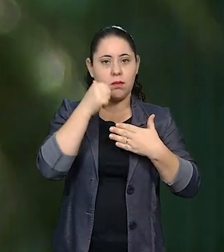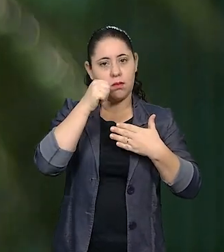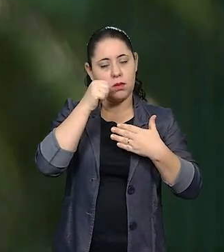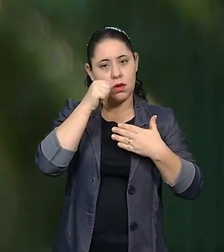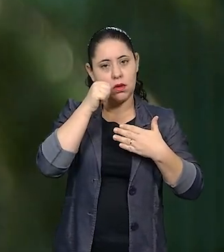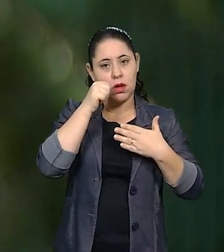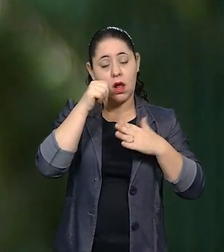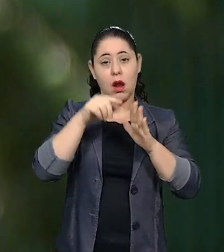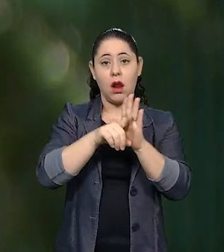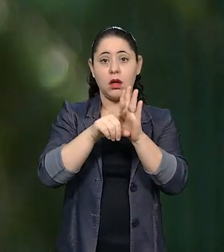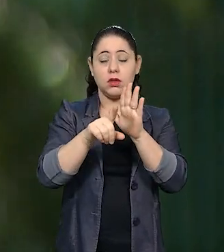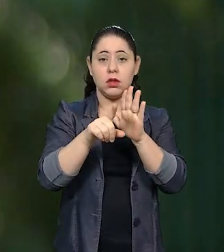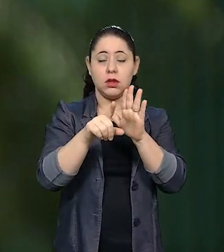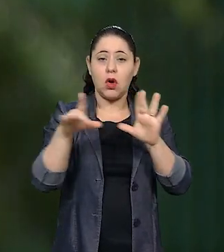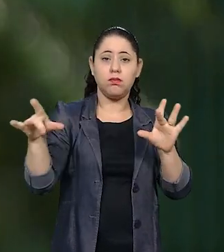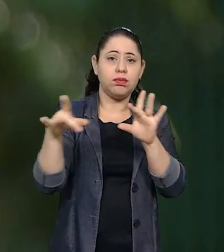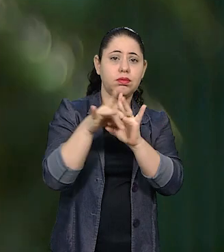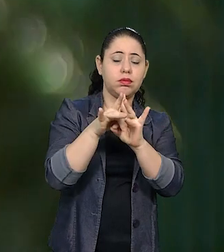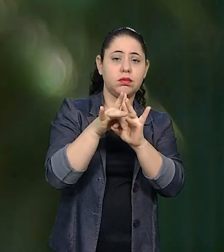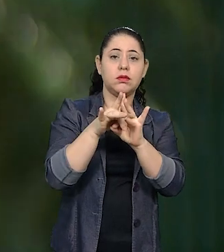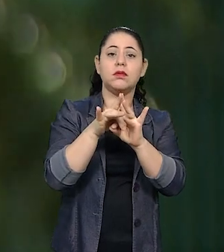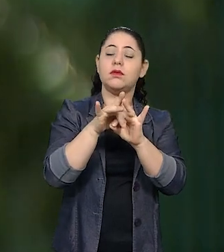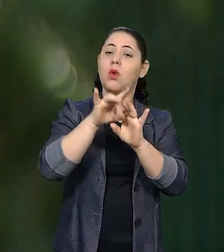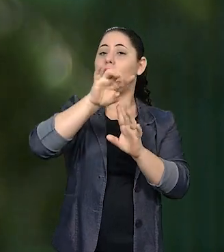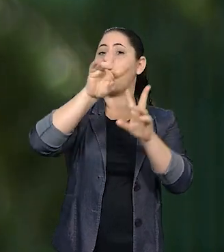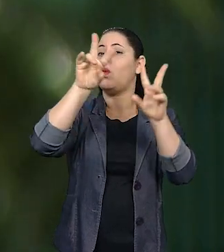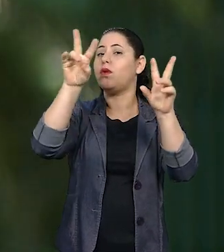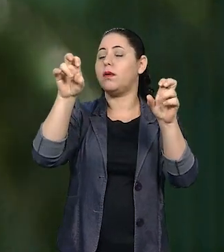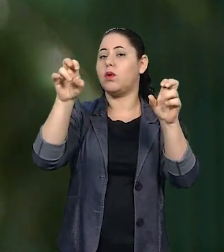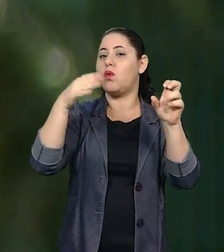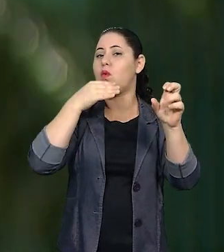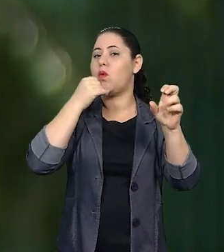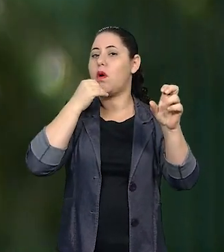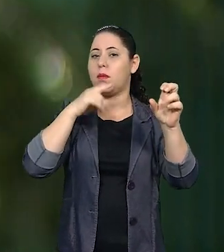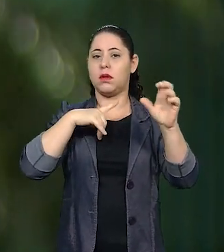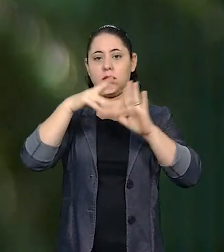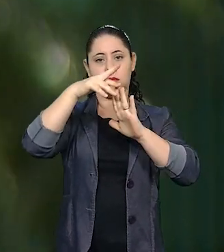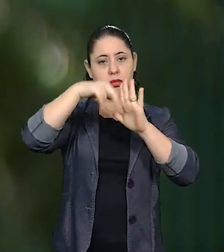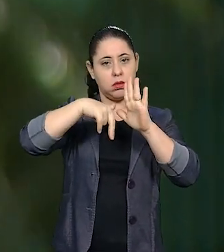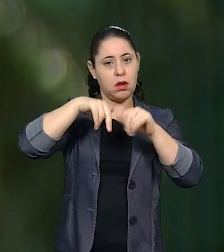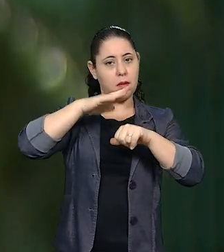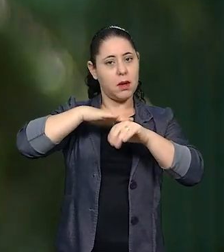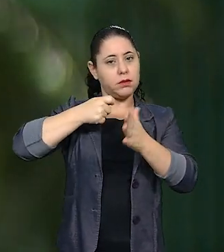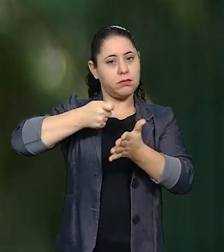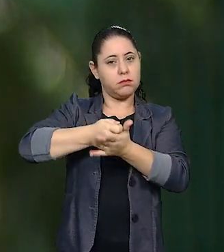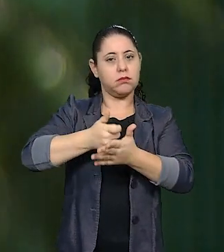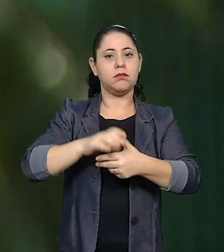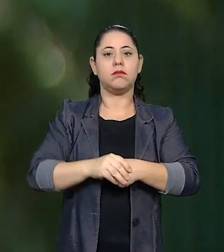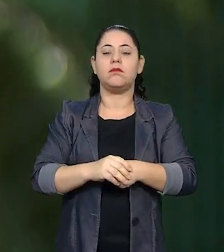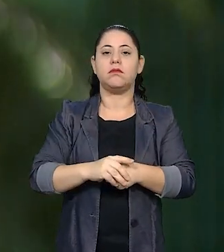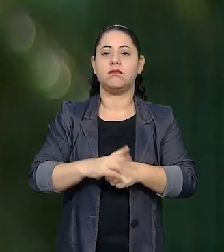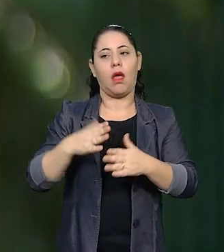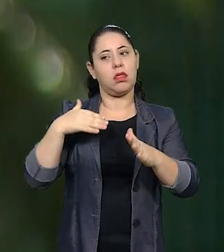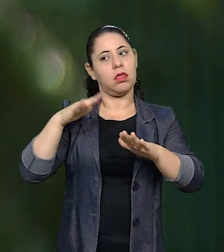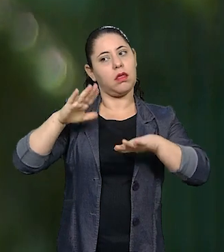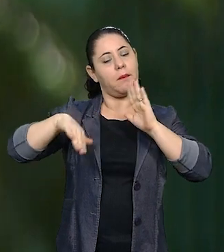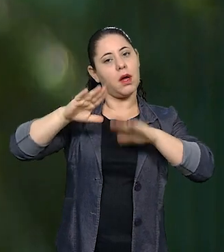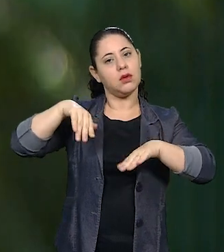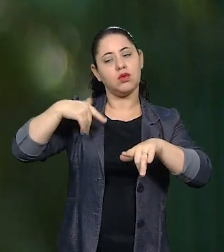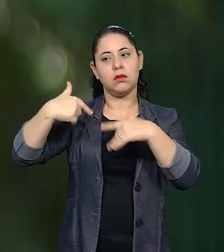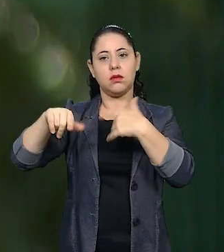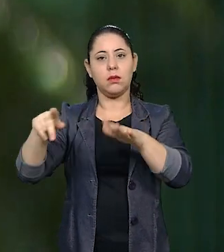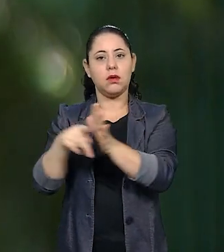maior. Como o direito ao auxílio creche ainda está muito ligado ao período de amamentação das mulheres e a legislação se